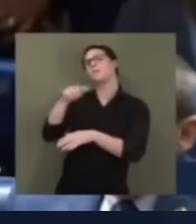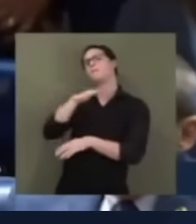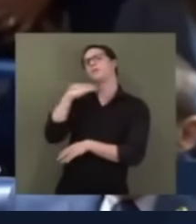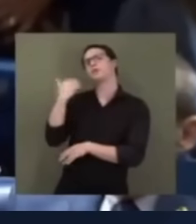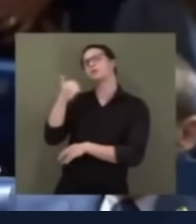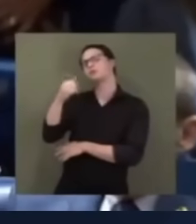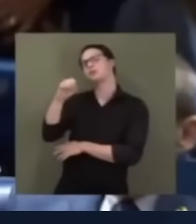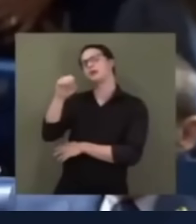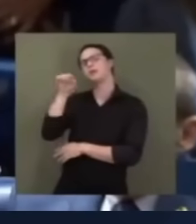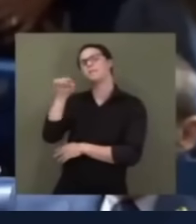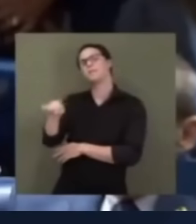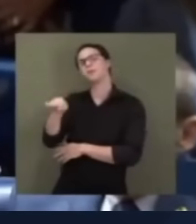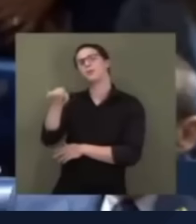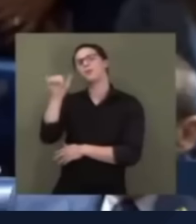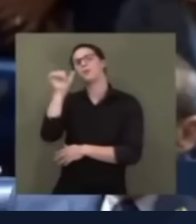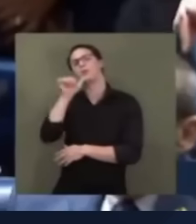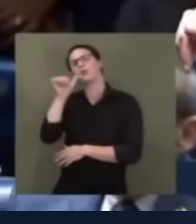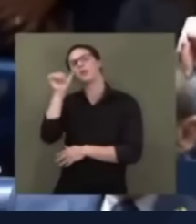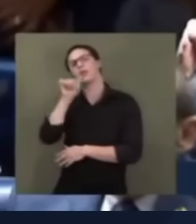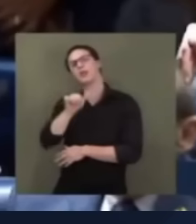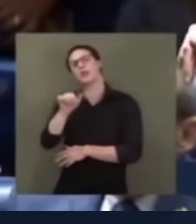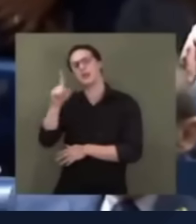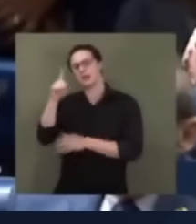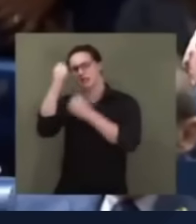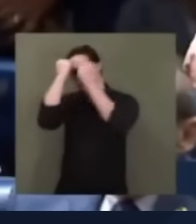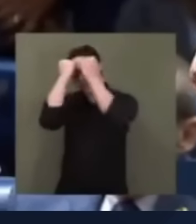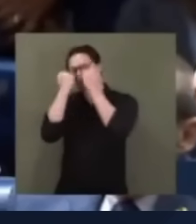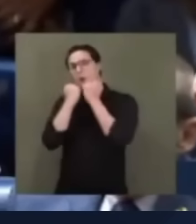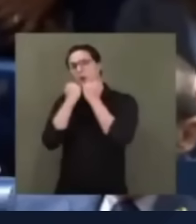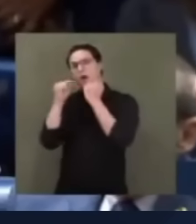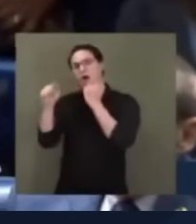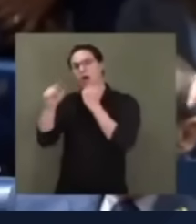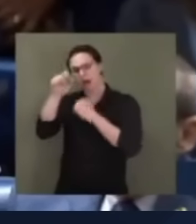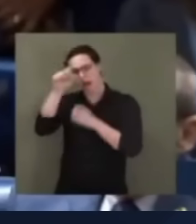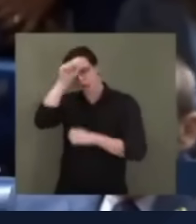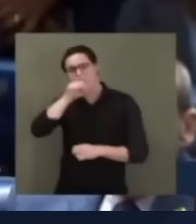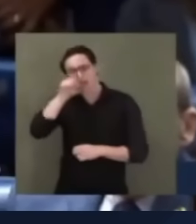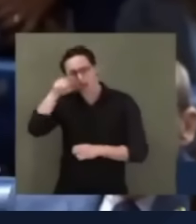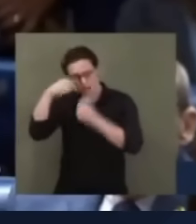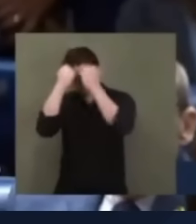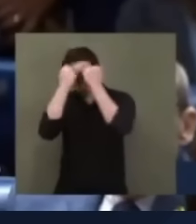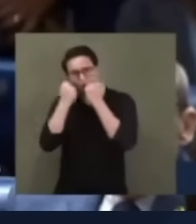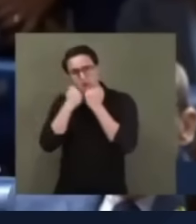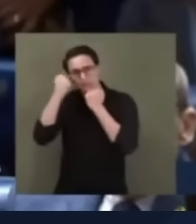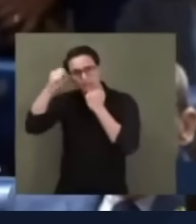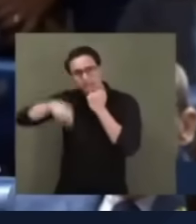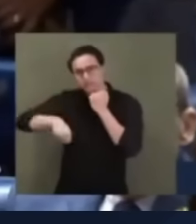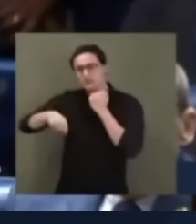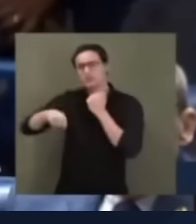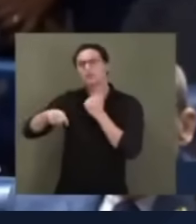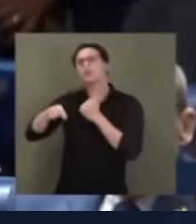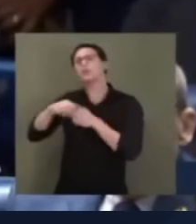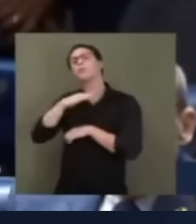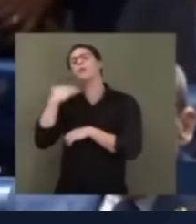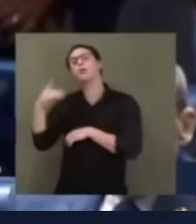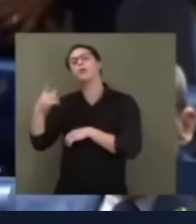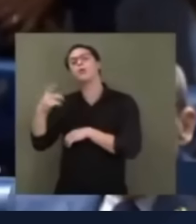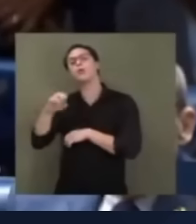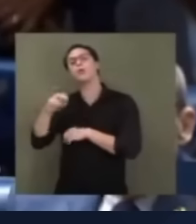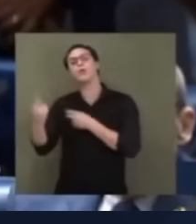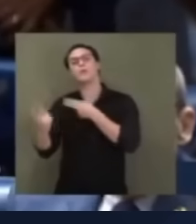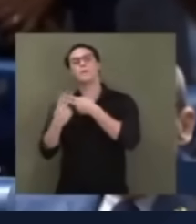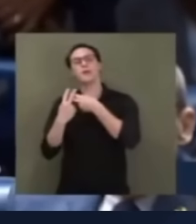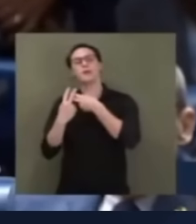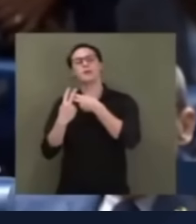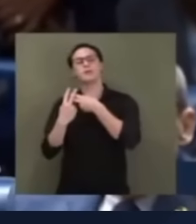e até agora quantos terroristas que são terroristas sim do ramaz foram mortos ou presos por pelo Estado de Israel pelo governo